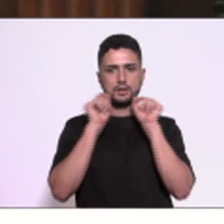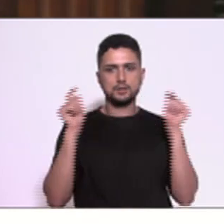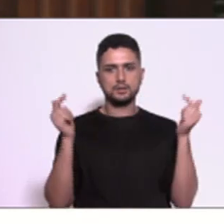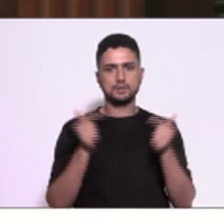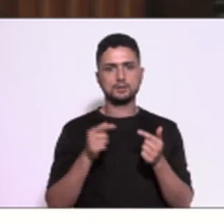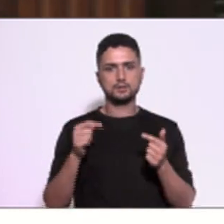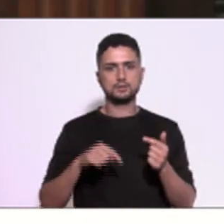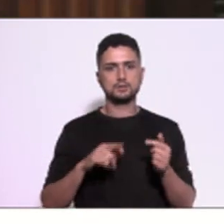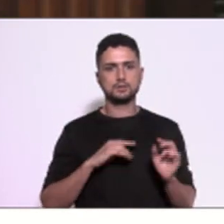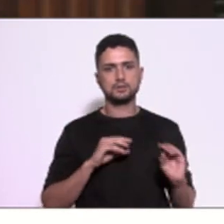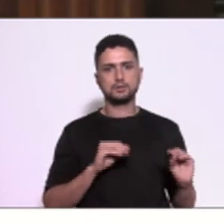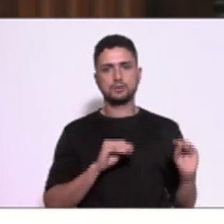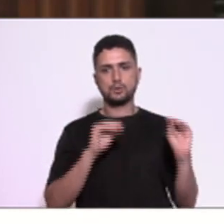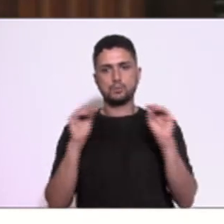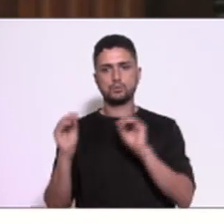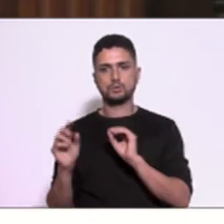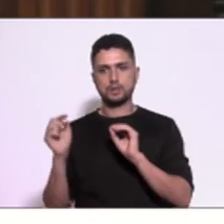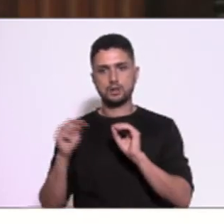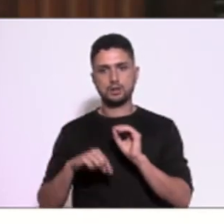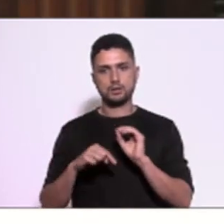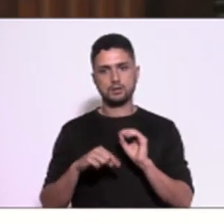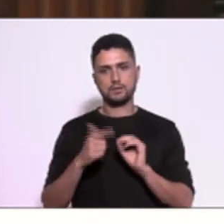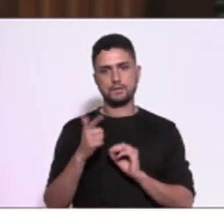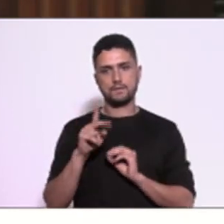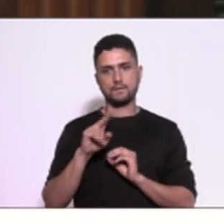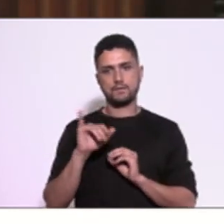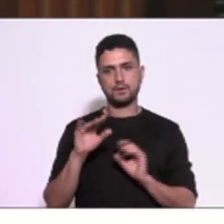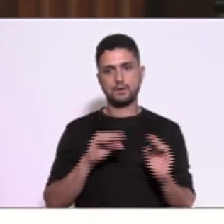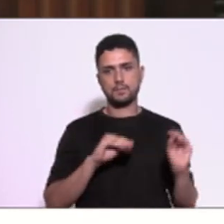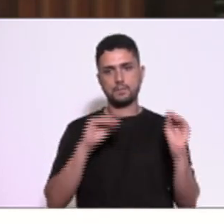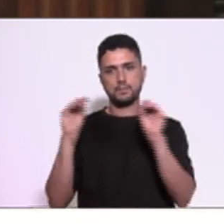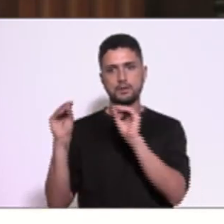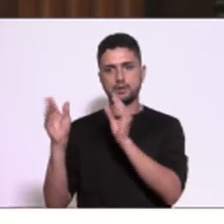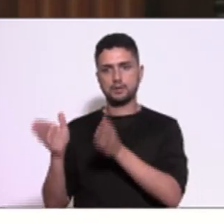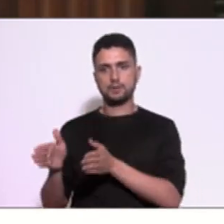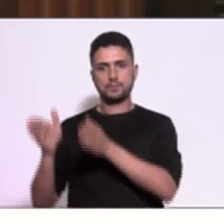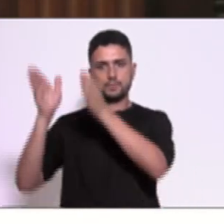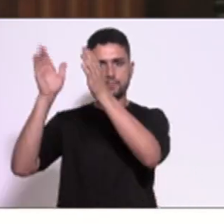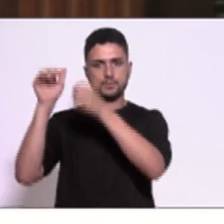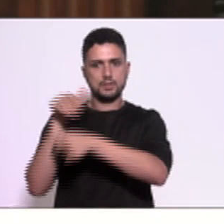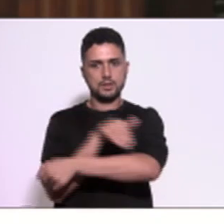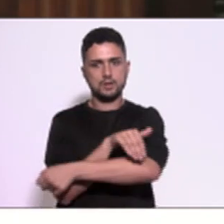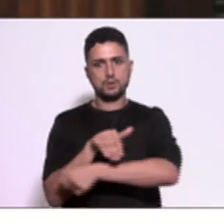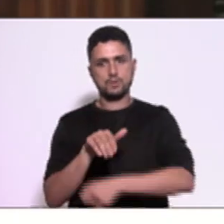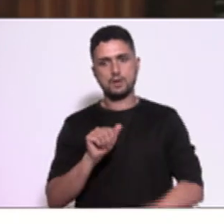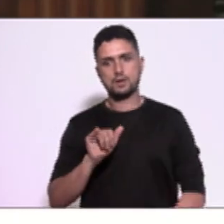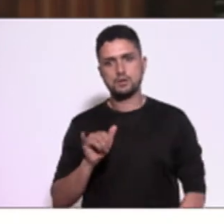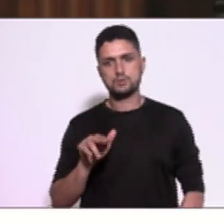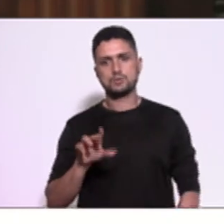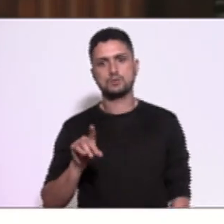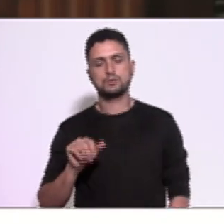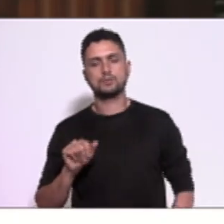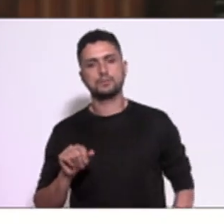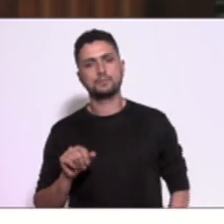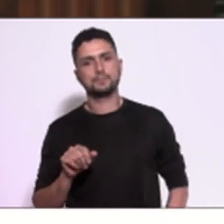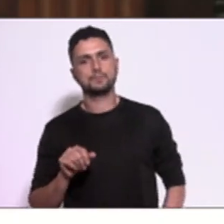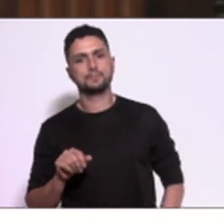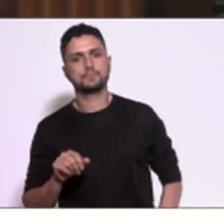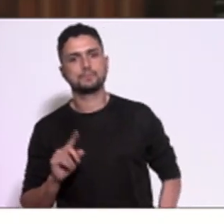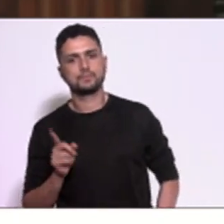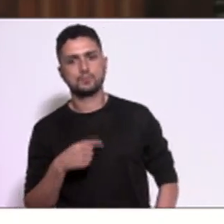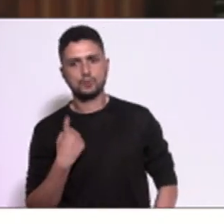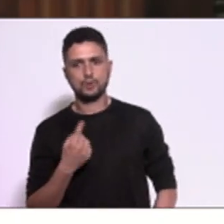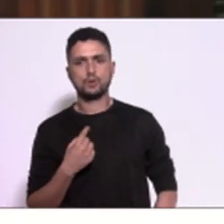ser transferida desse prédio, vai para o prédio Lúcio Costa, na Rua da Ajuda, e